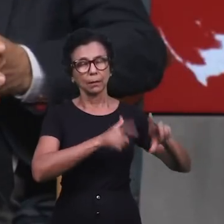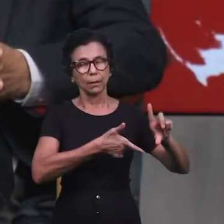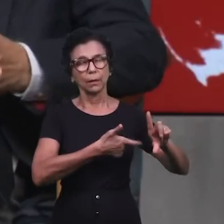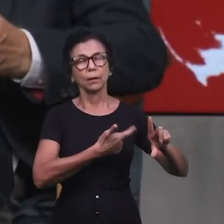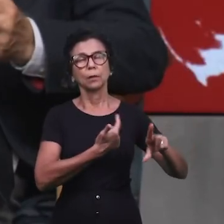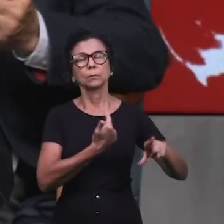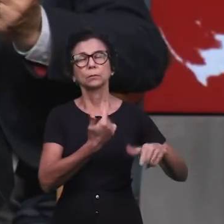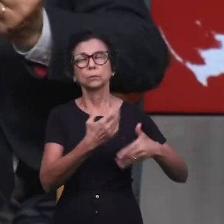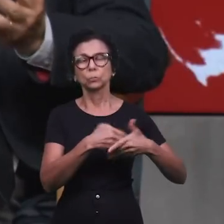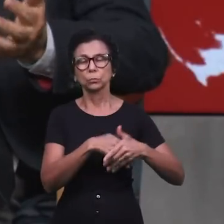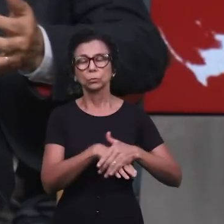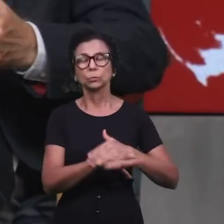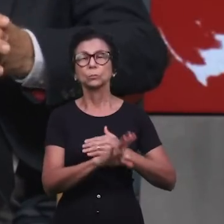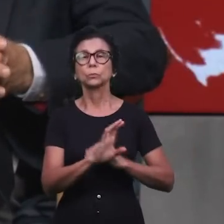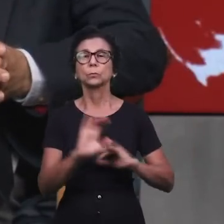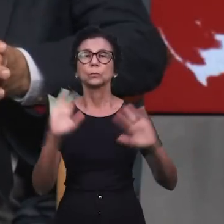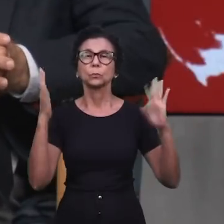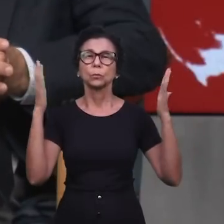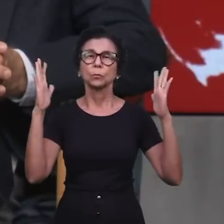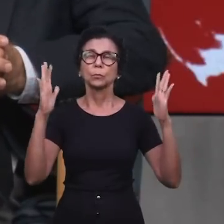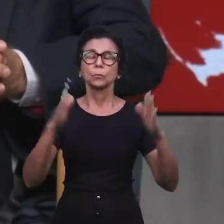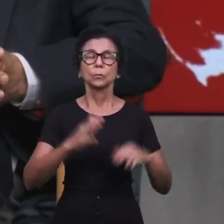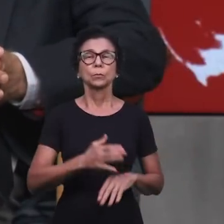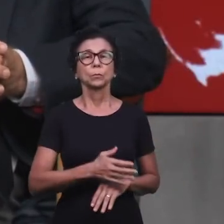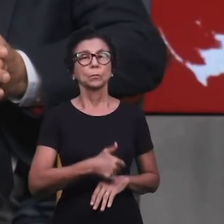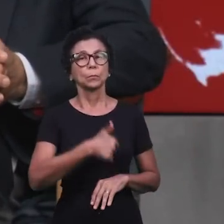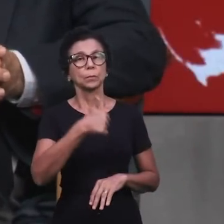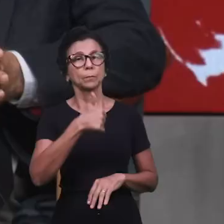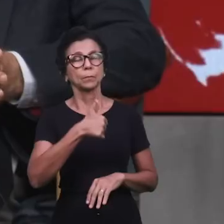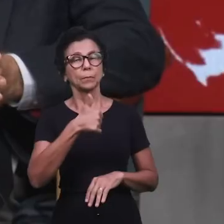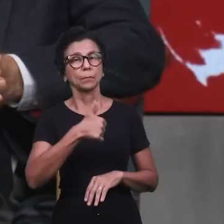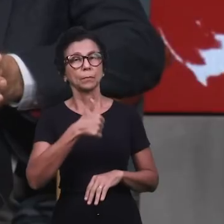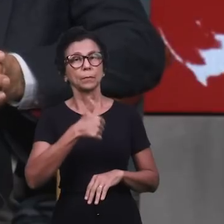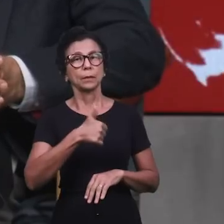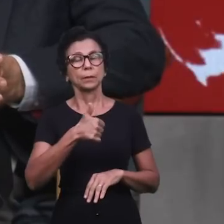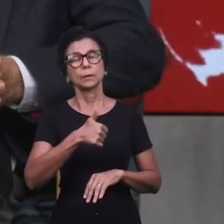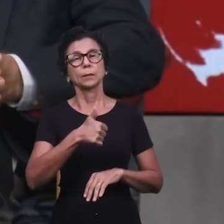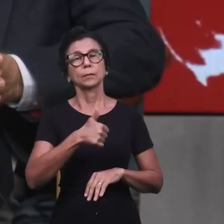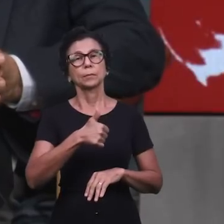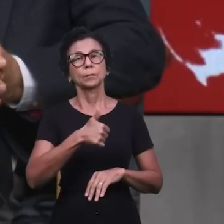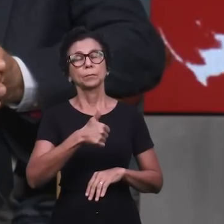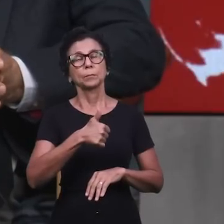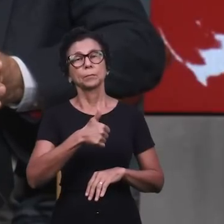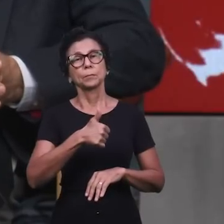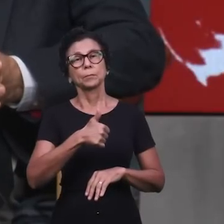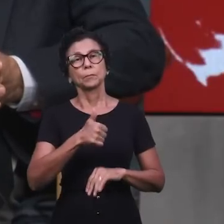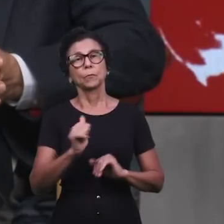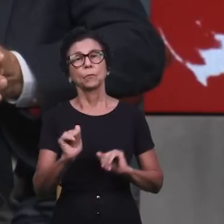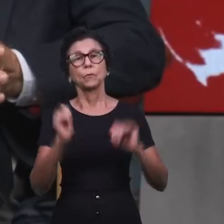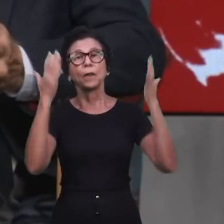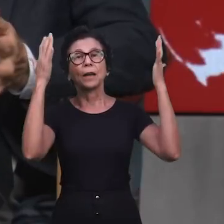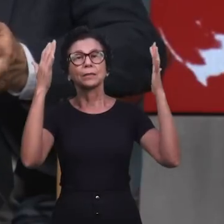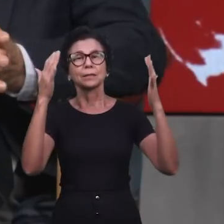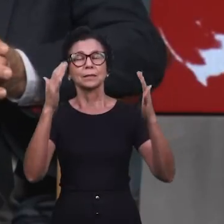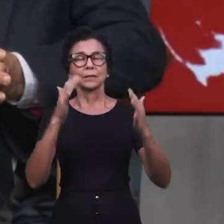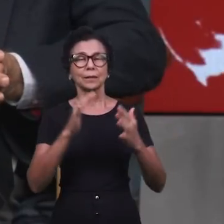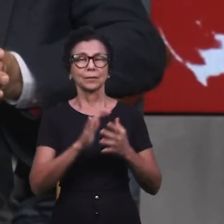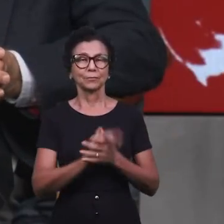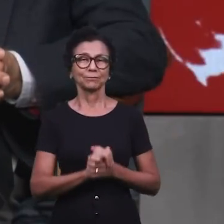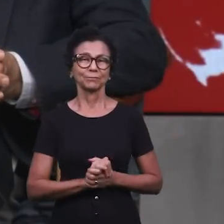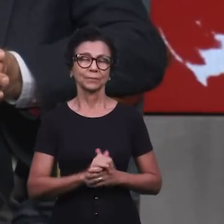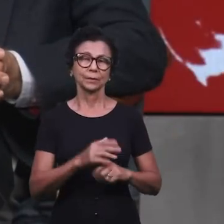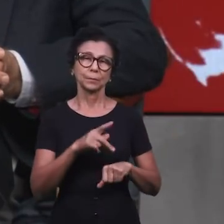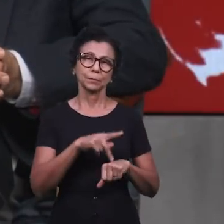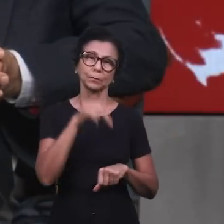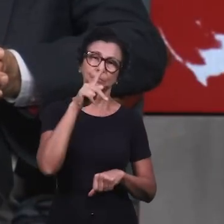costume, não é, da comemoração da primeira grande festa do ano, que era essa